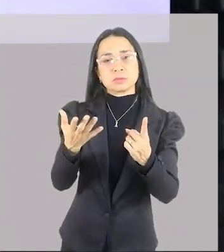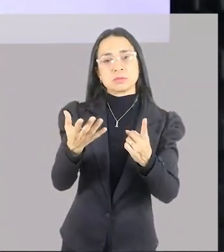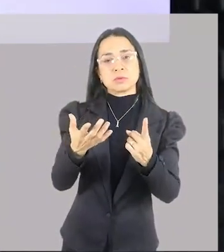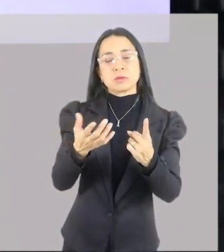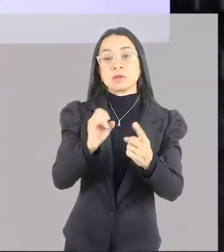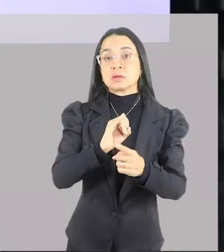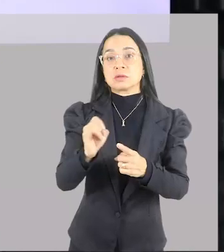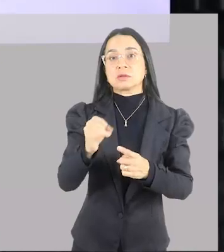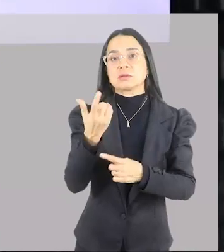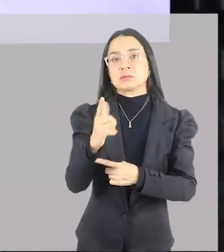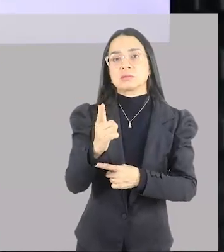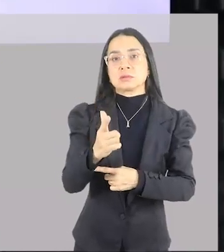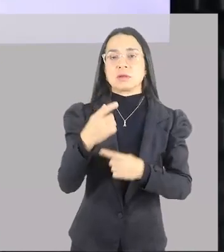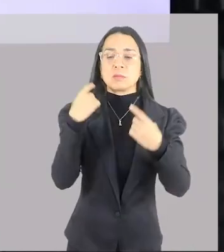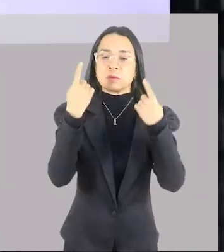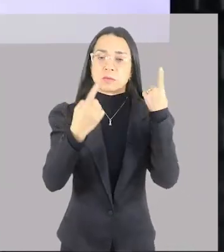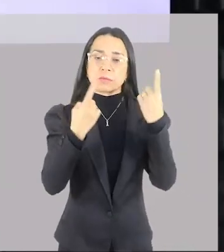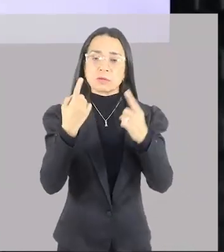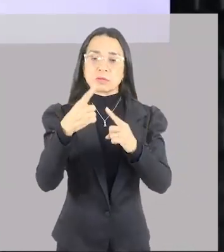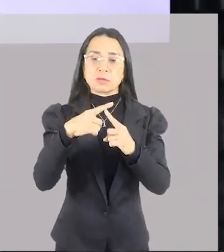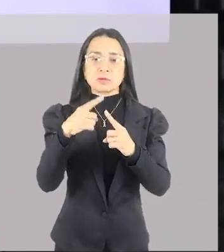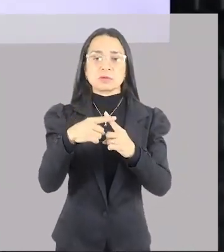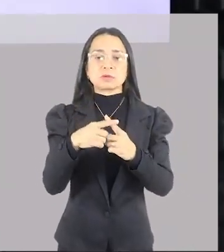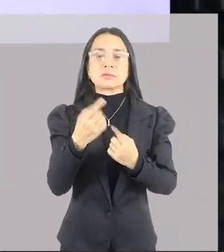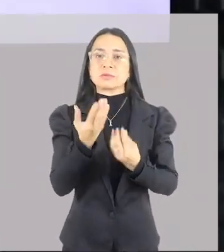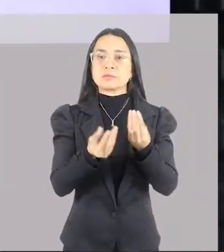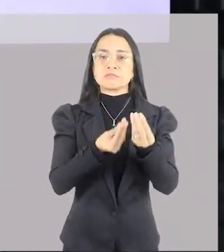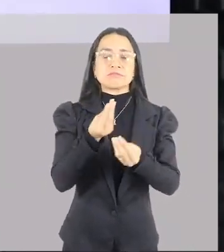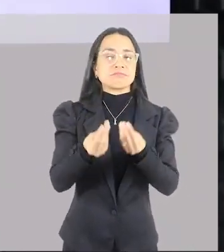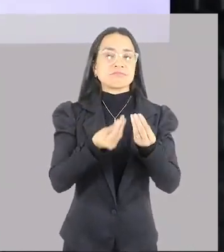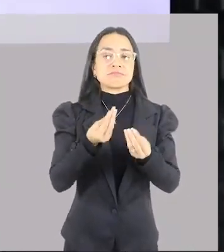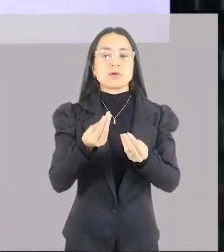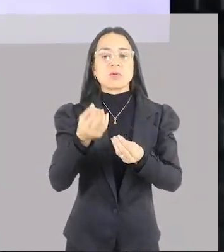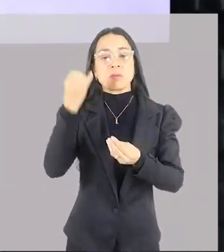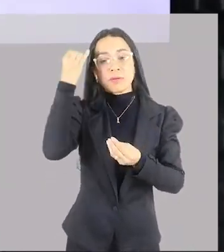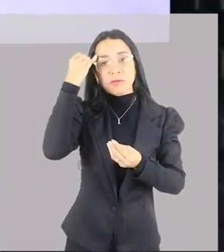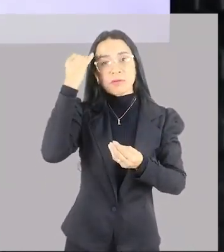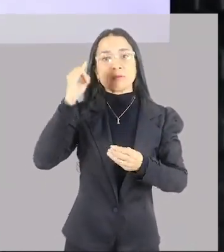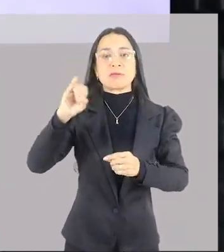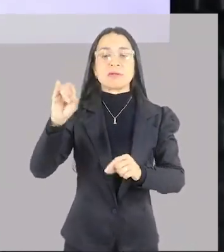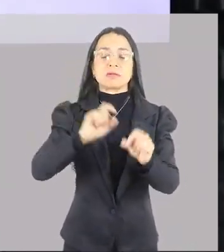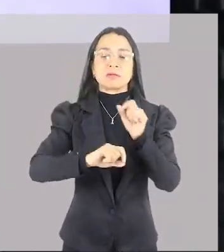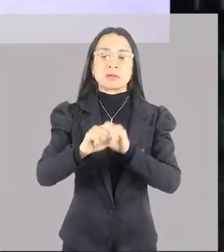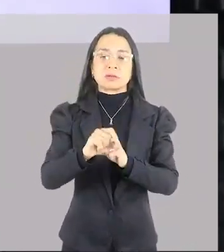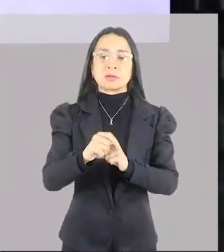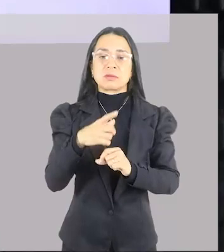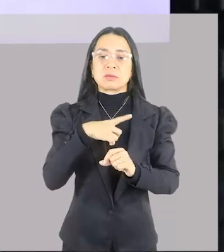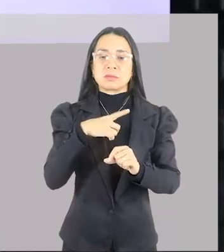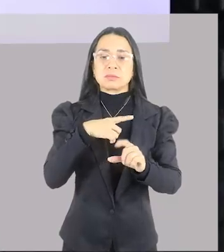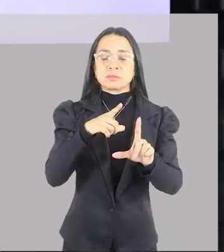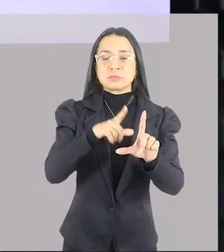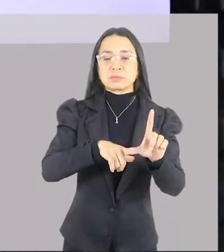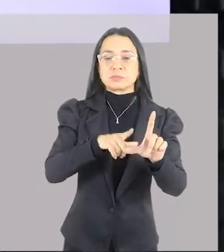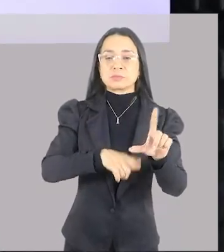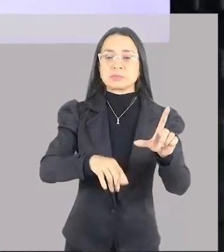tem a preocupação com o padrão, eu não teria essa idealização, certo? Aí nós temos a